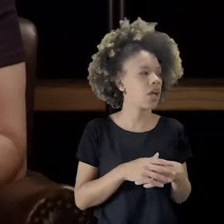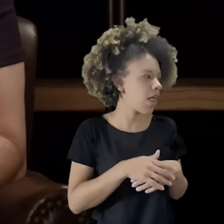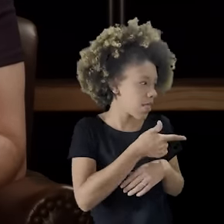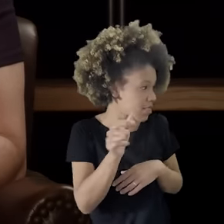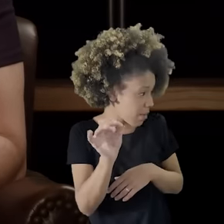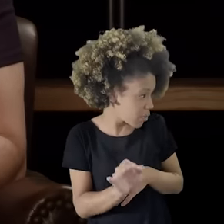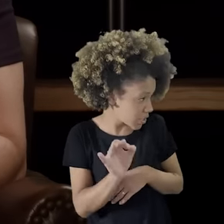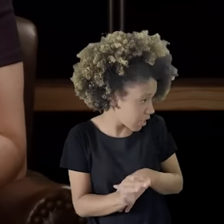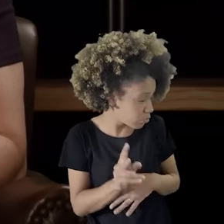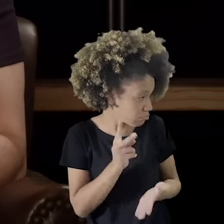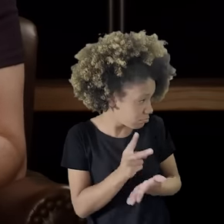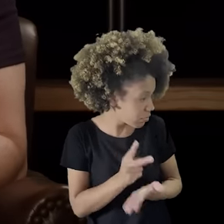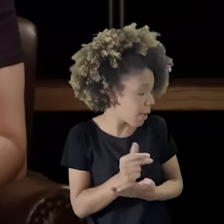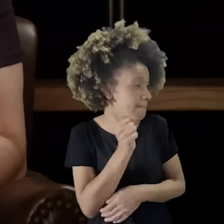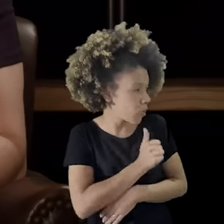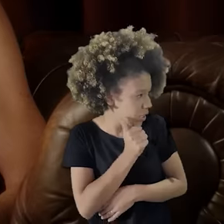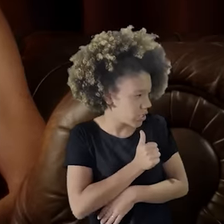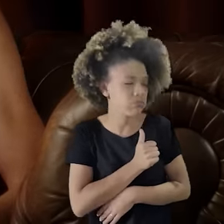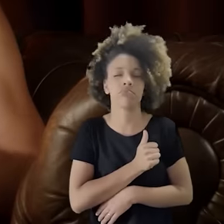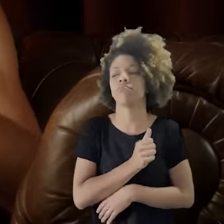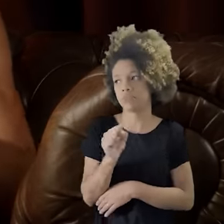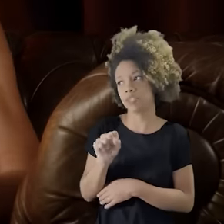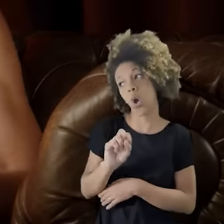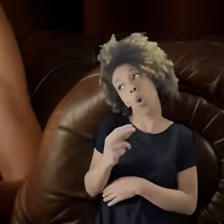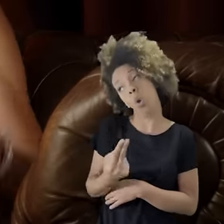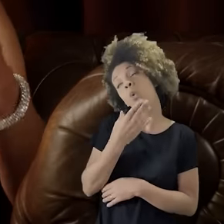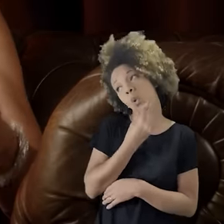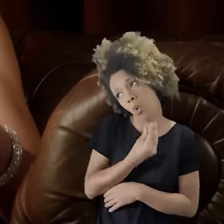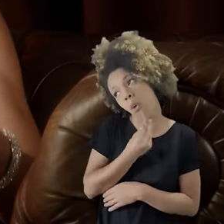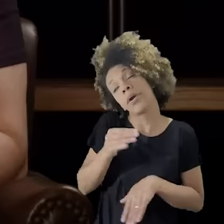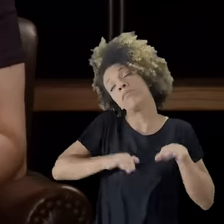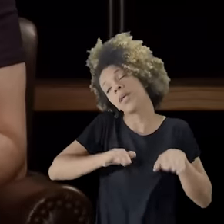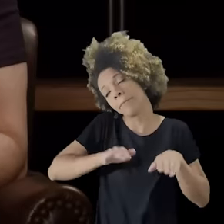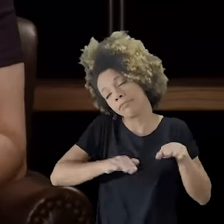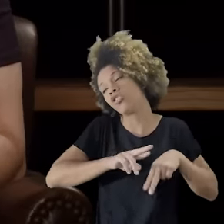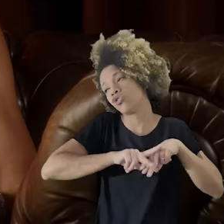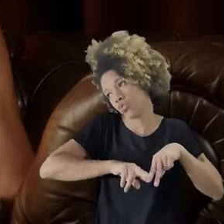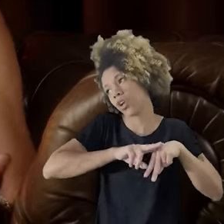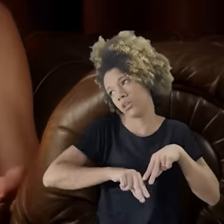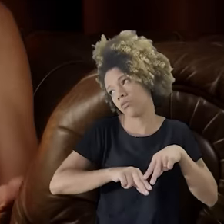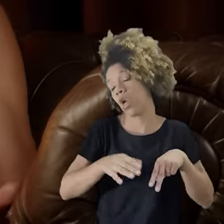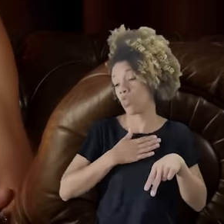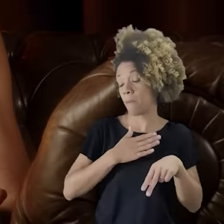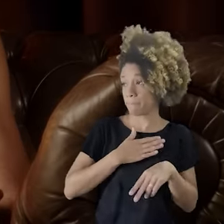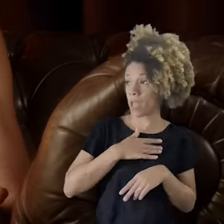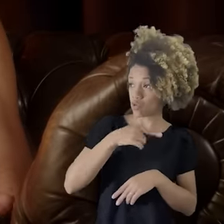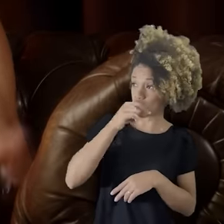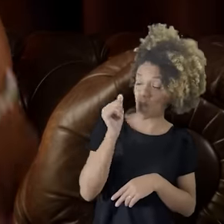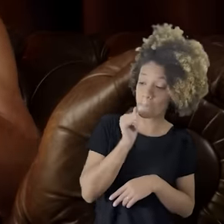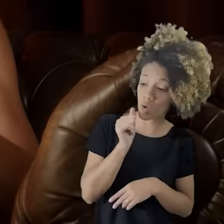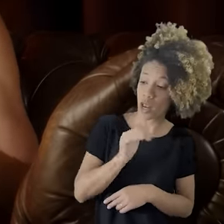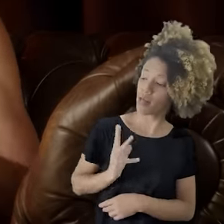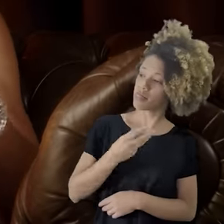100% do tempo mulher isso ou o homem né no no dependendo do meu caso eu sou uma